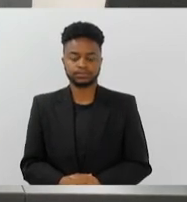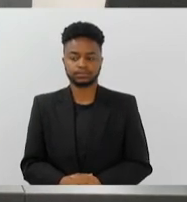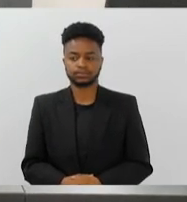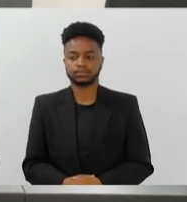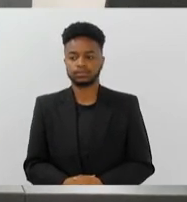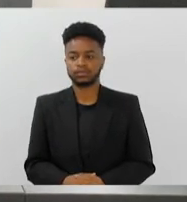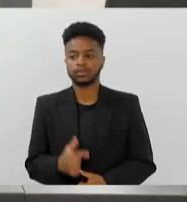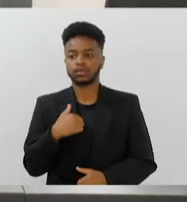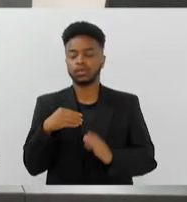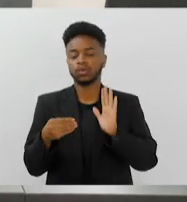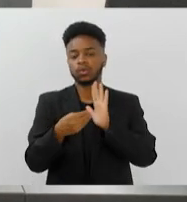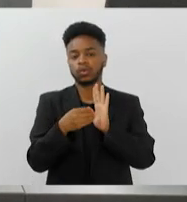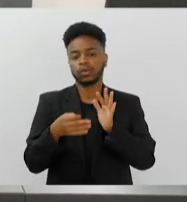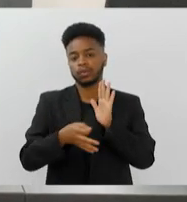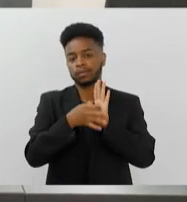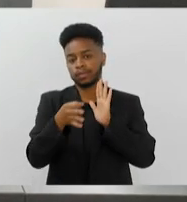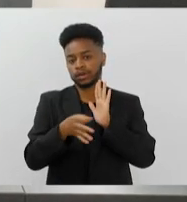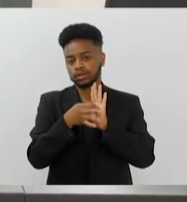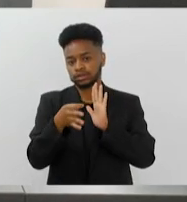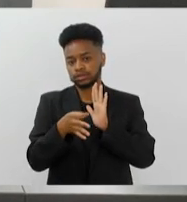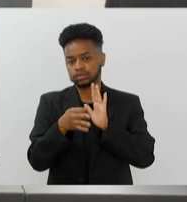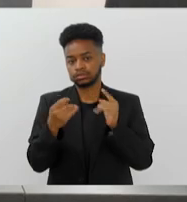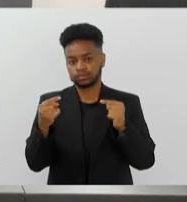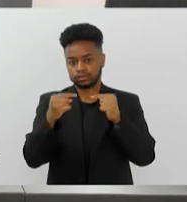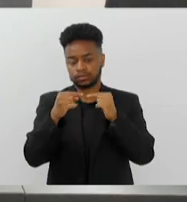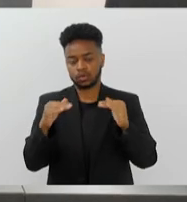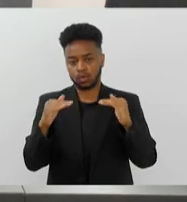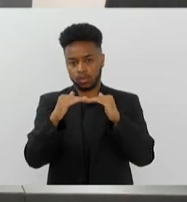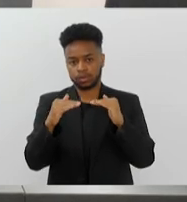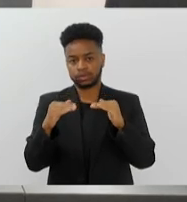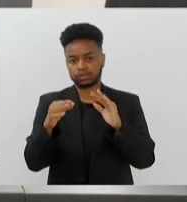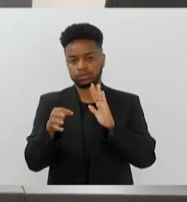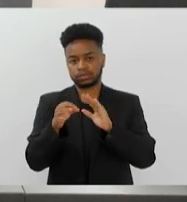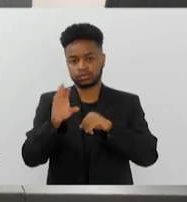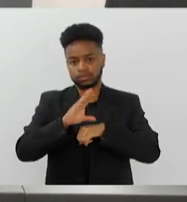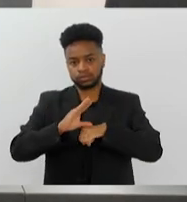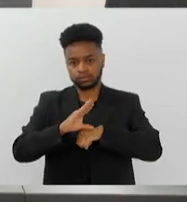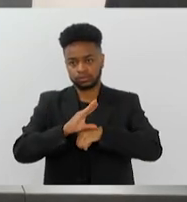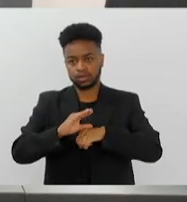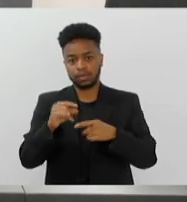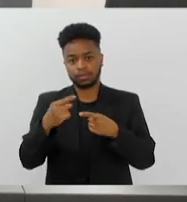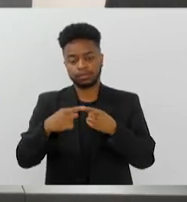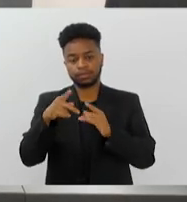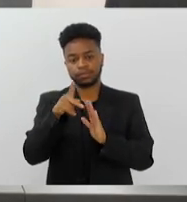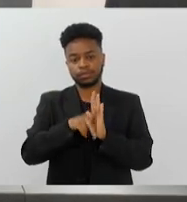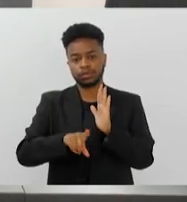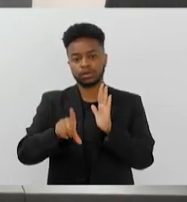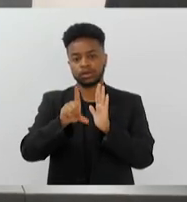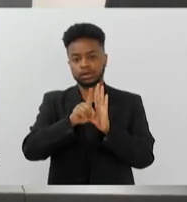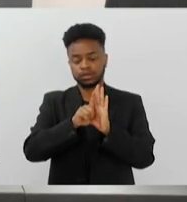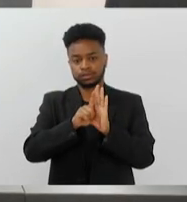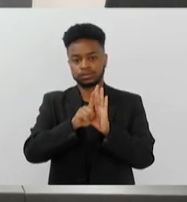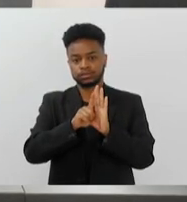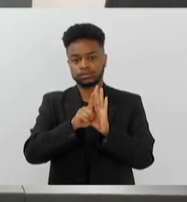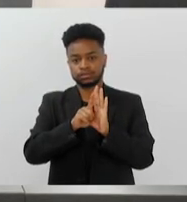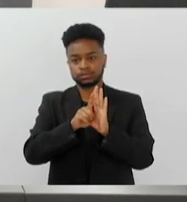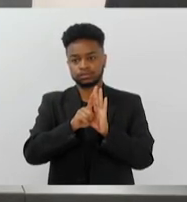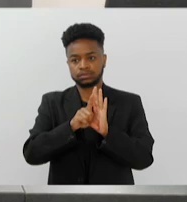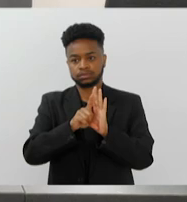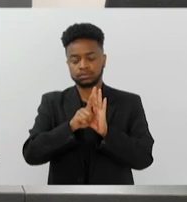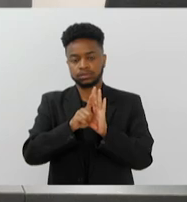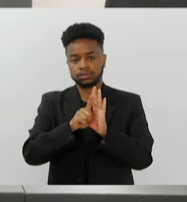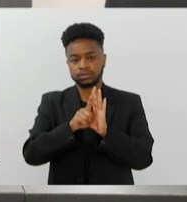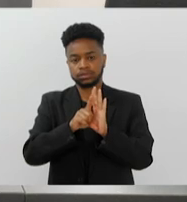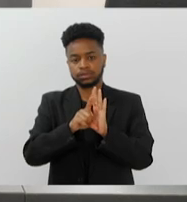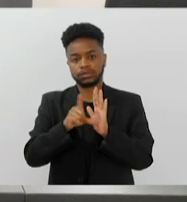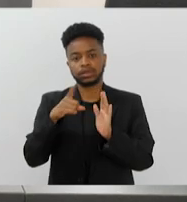Eu dei o parecer original pela constitucionalidade, porque o projeto de lei ele tem aí, aparentemente,